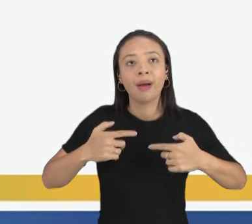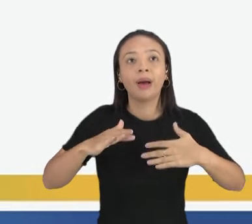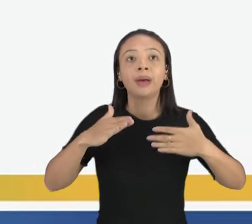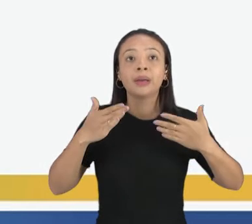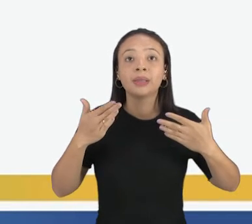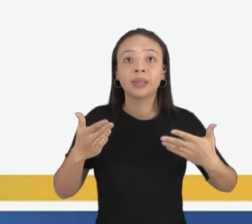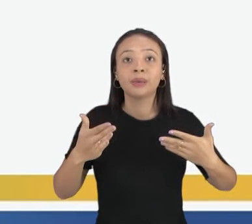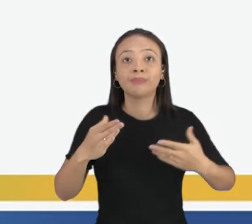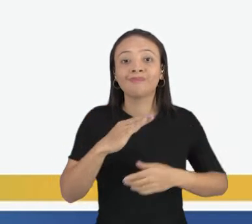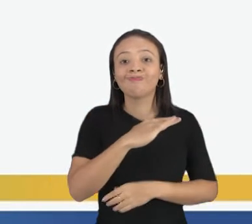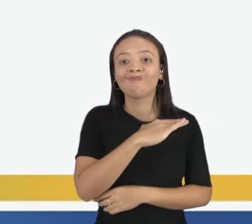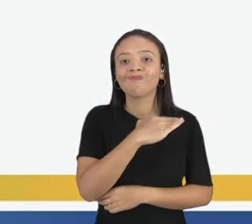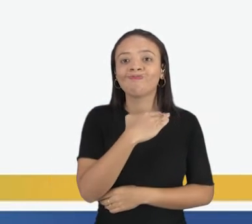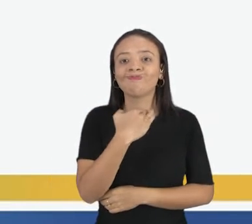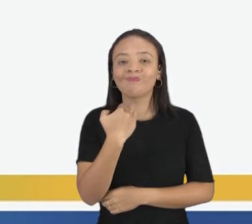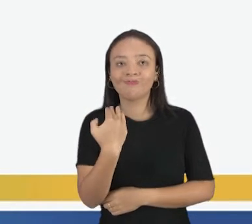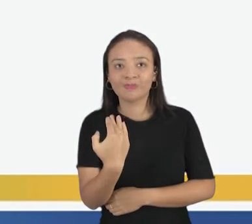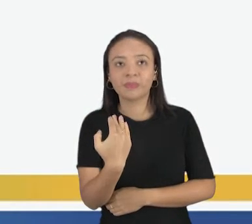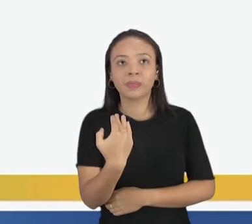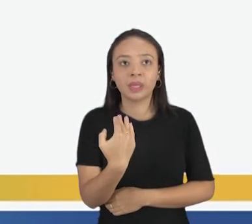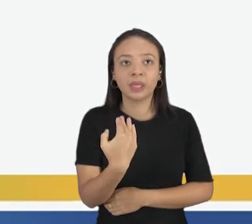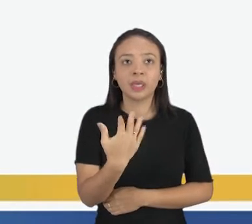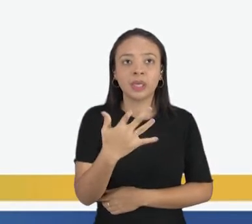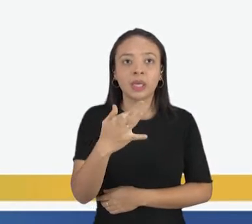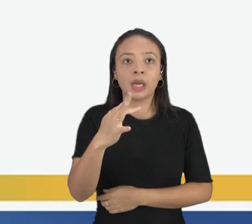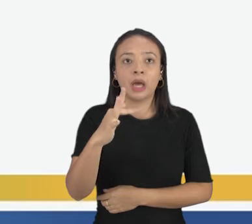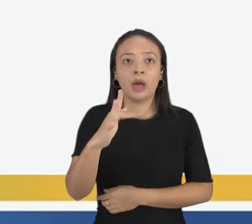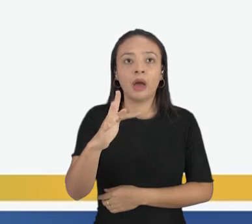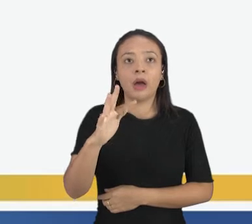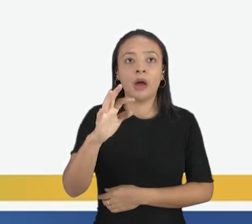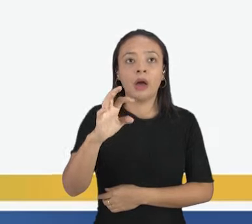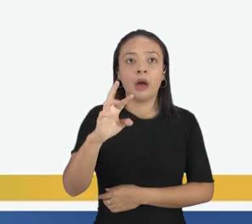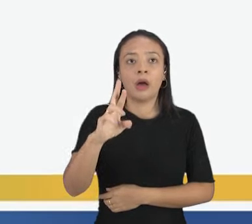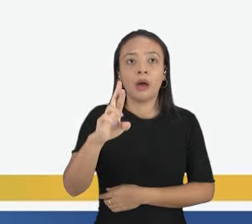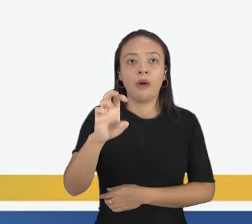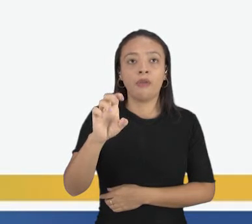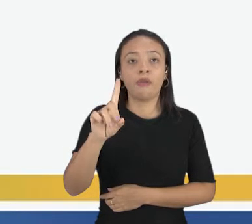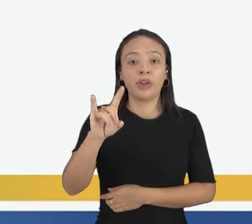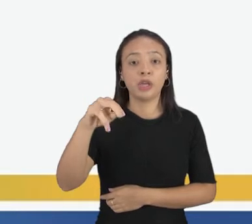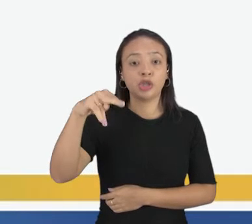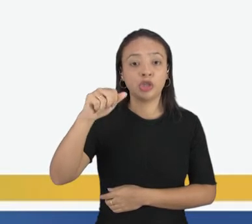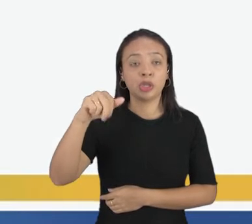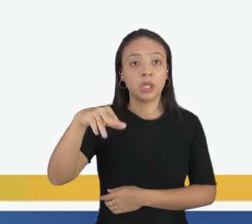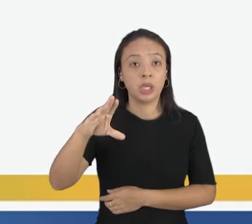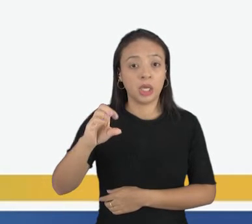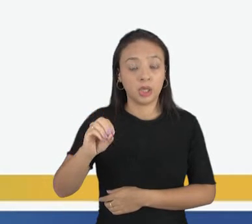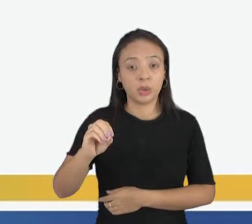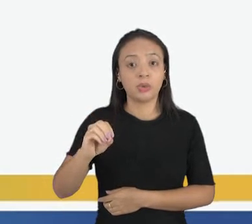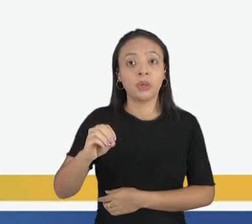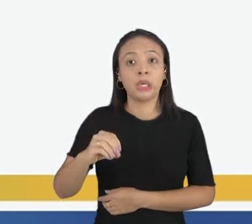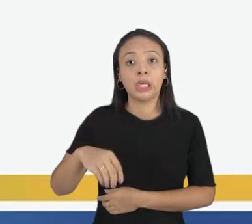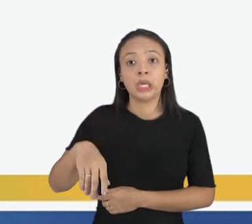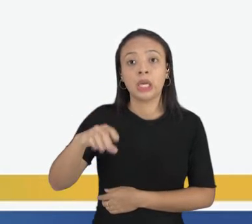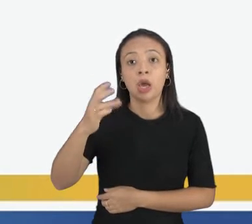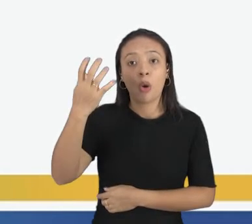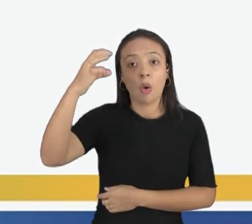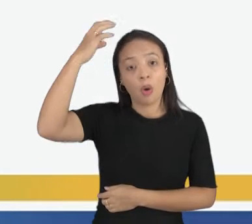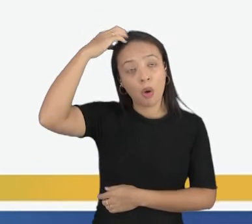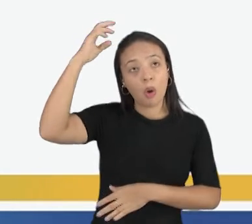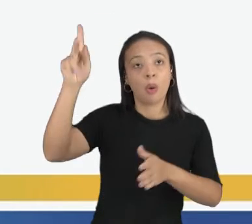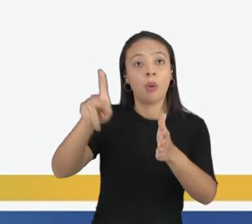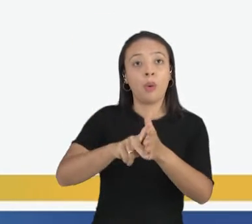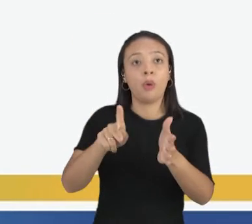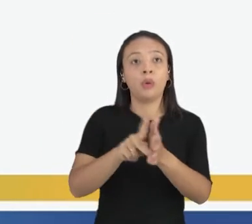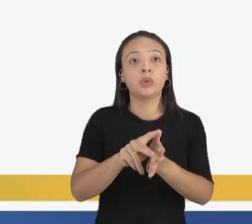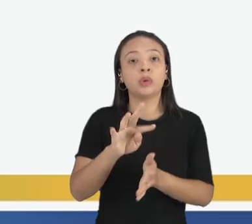foi o assassinato do arquiduque Francisco Ferdinando, né, que ele era herdeiro do trono austríaco, e da sua